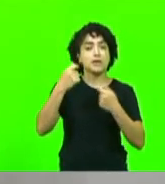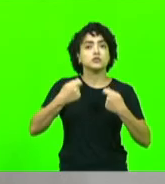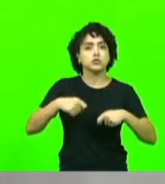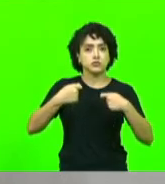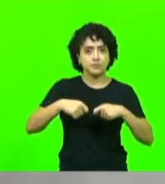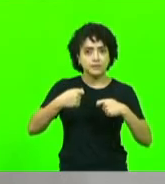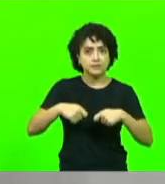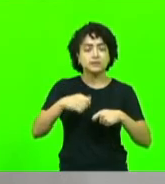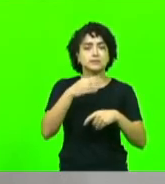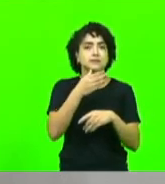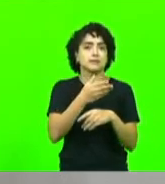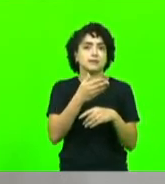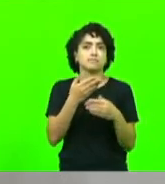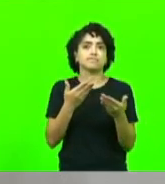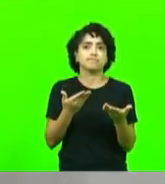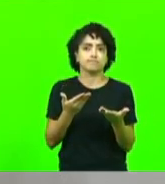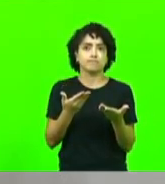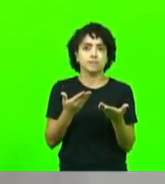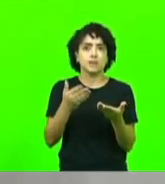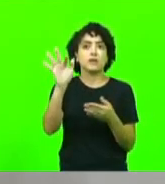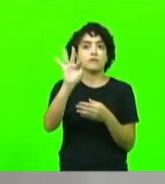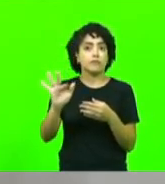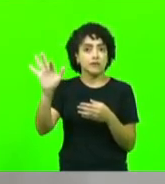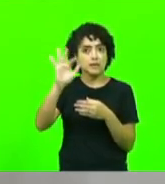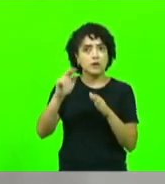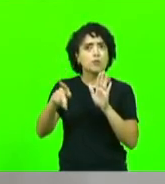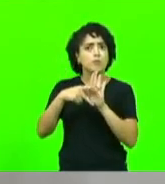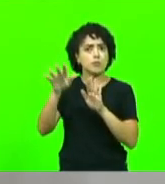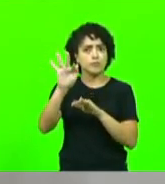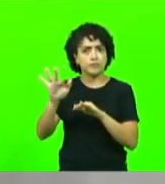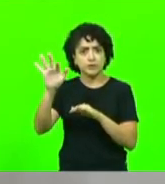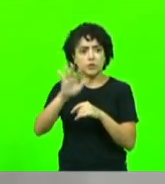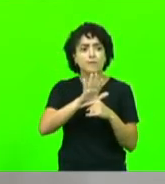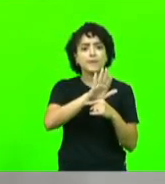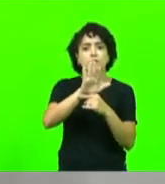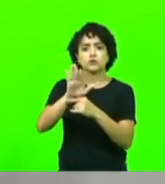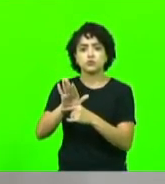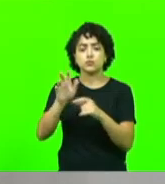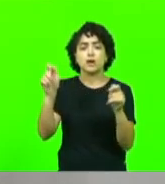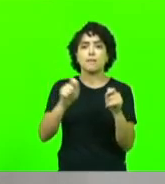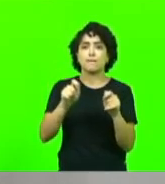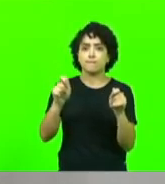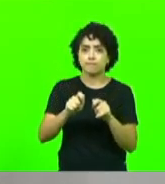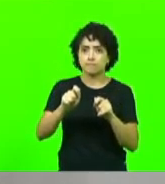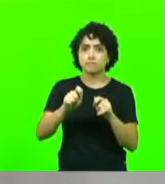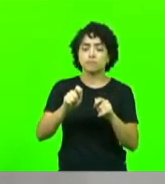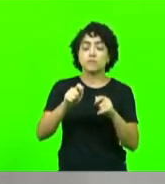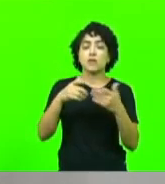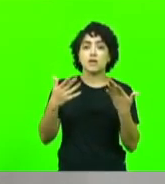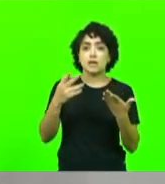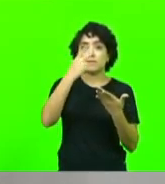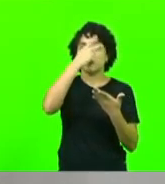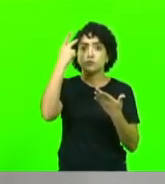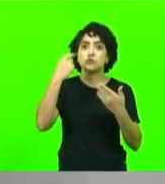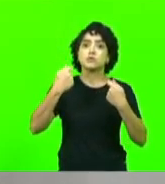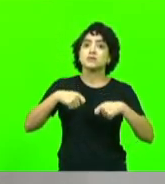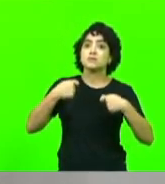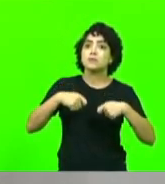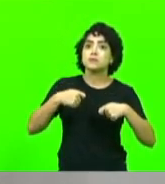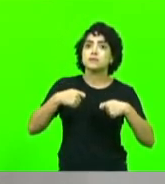universidade, que ela seja federal, né? Para poder dar condições para muita gente que precisa estudar, mas não tem